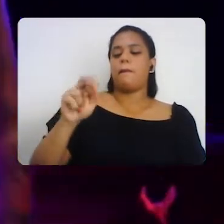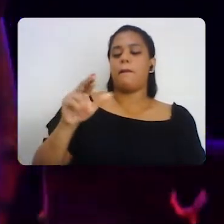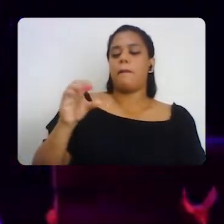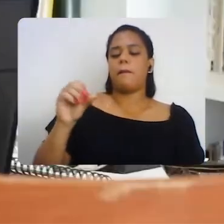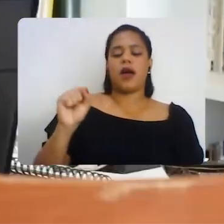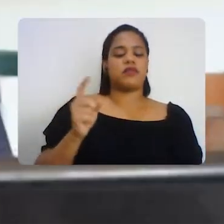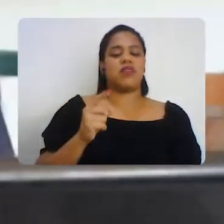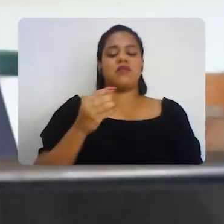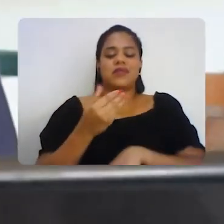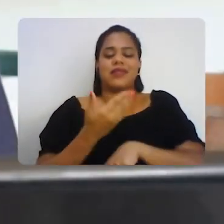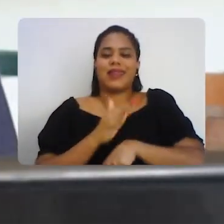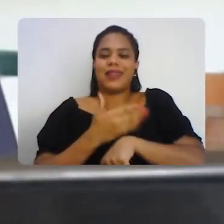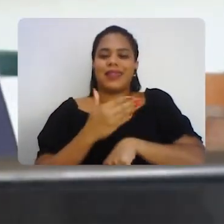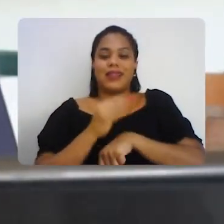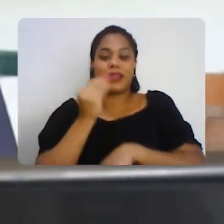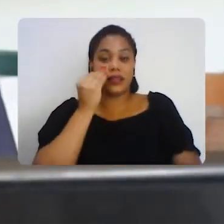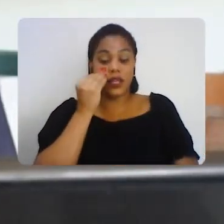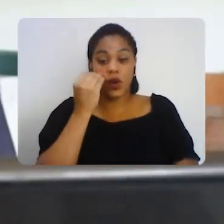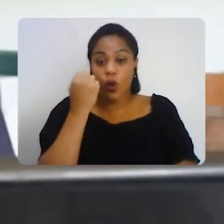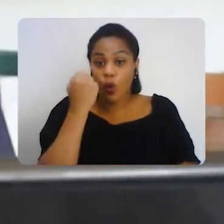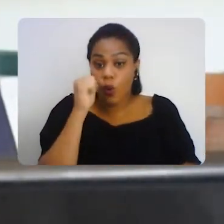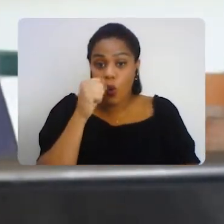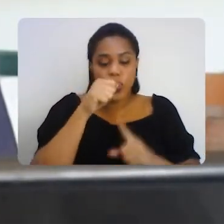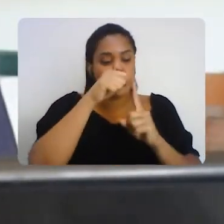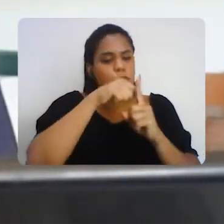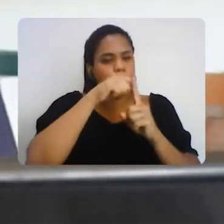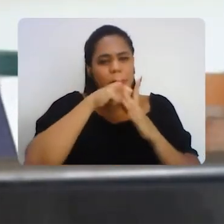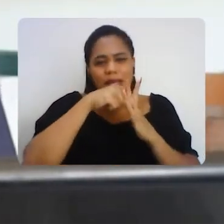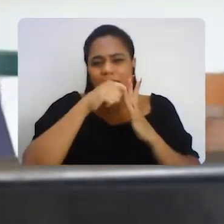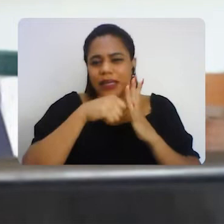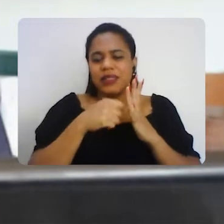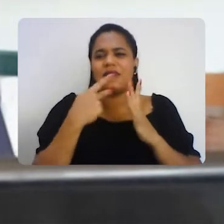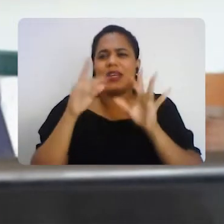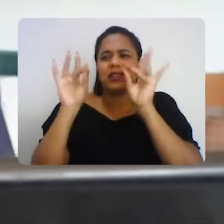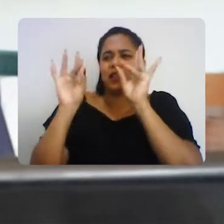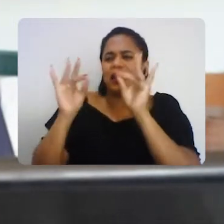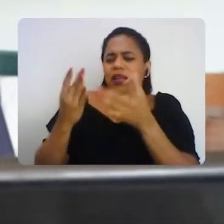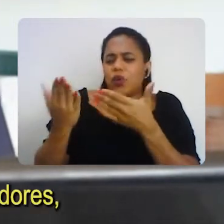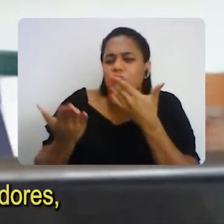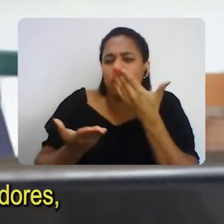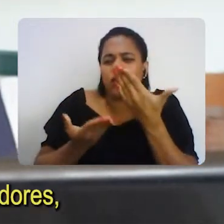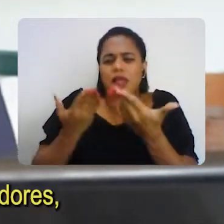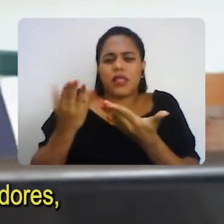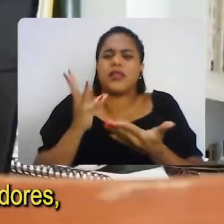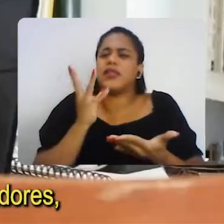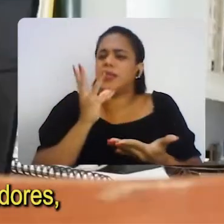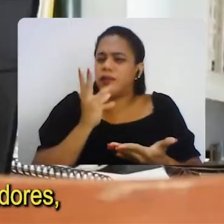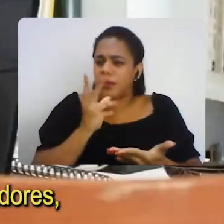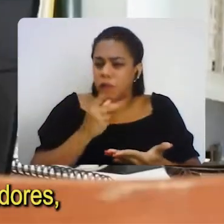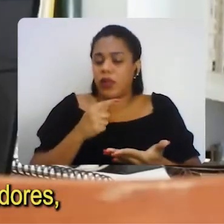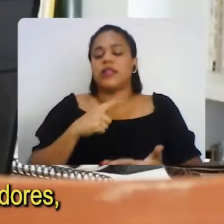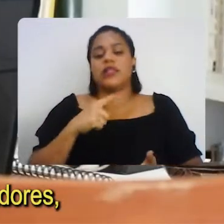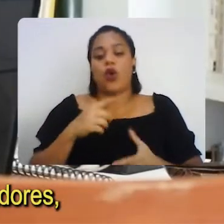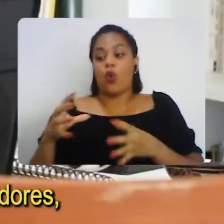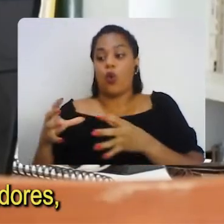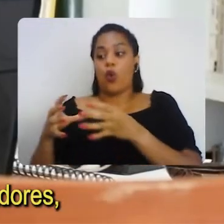fomos ensaiando durante 8 meses. Foi um processo longo de ensaio, muito detalhado, cuidadoso,